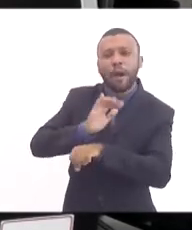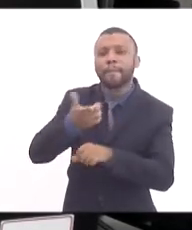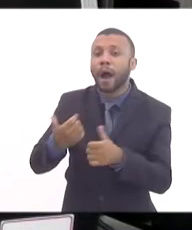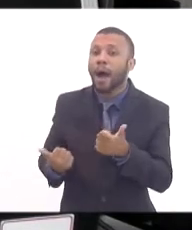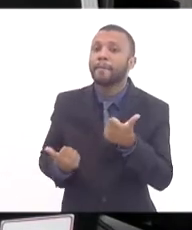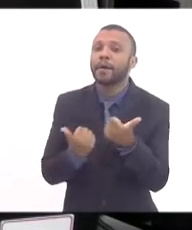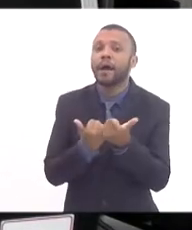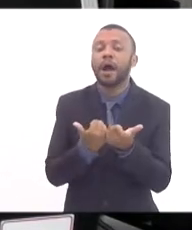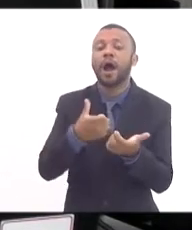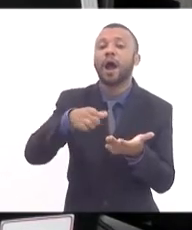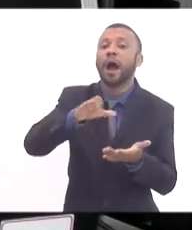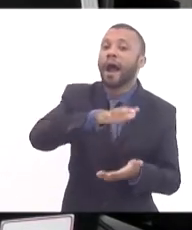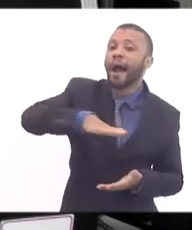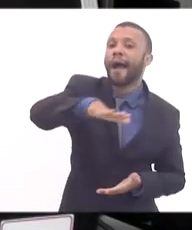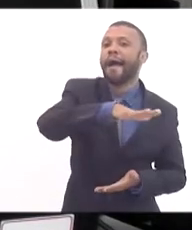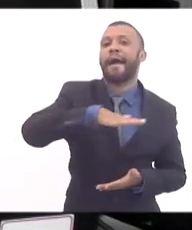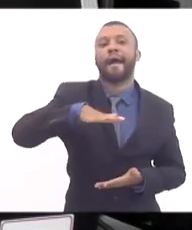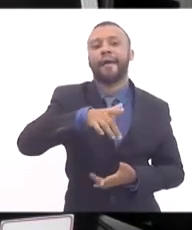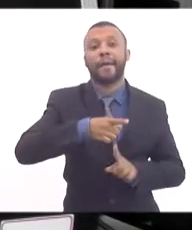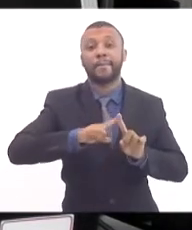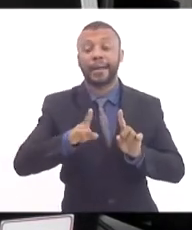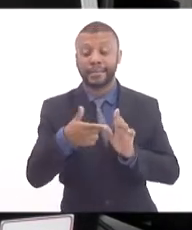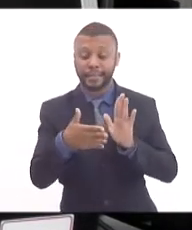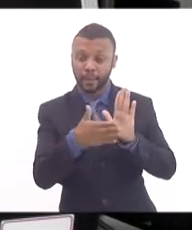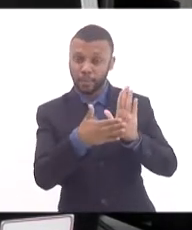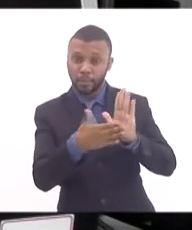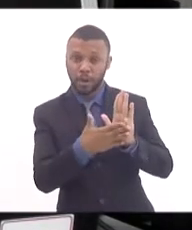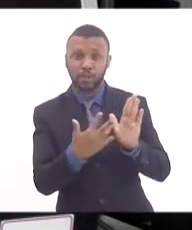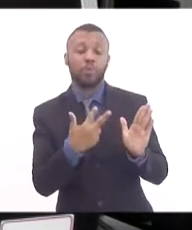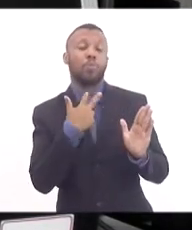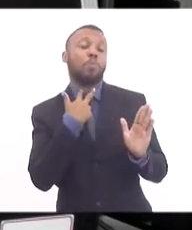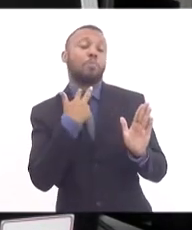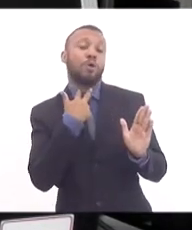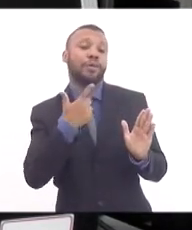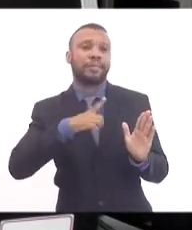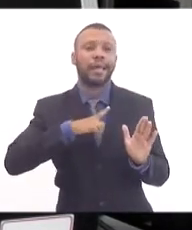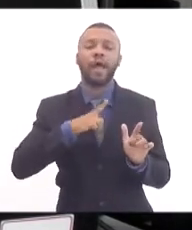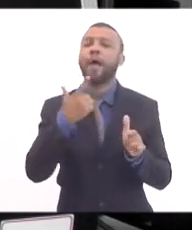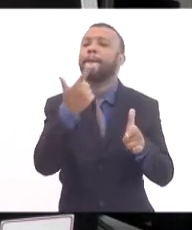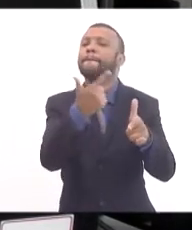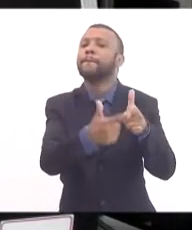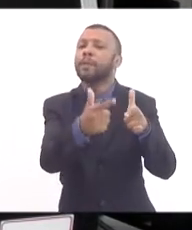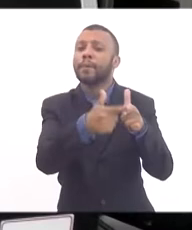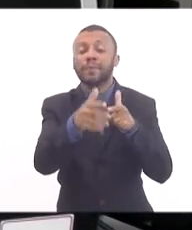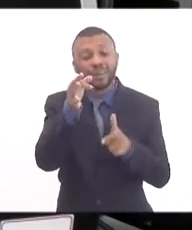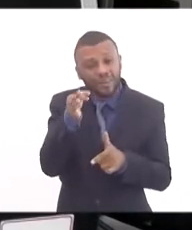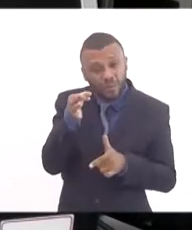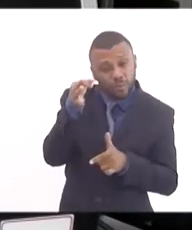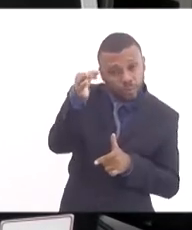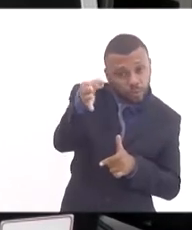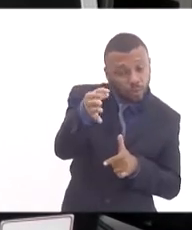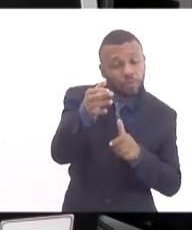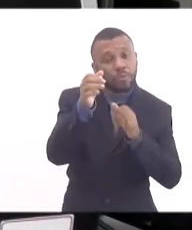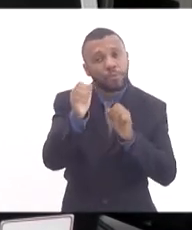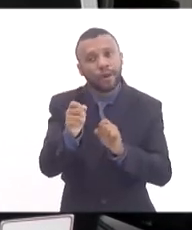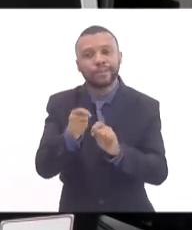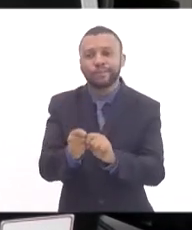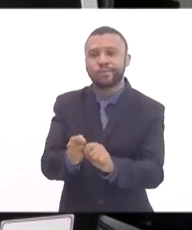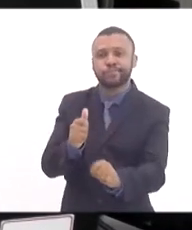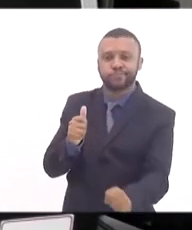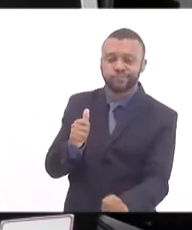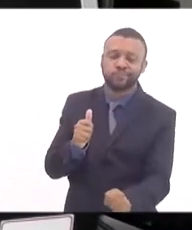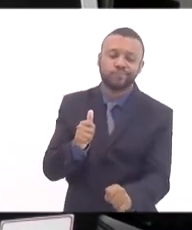mas essa medida não pode ter dentro dela algum problema aqui na frente ao invés de trazer um benefício